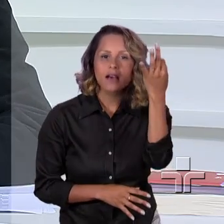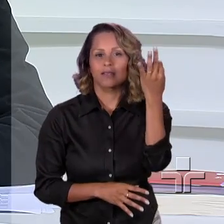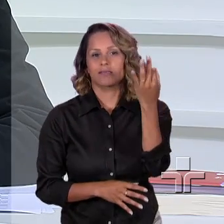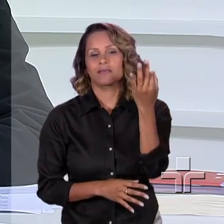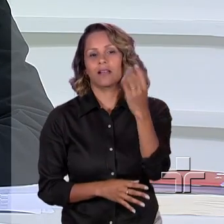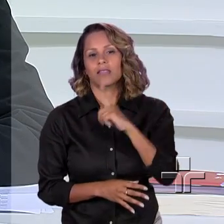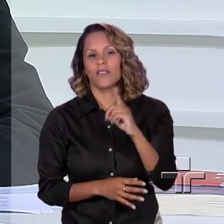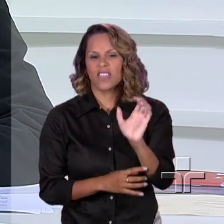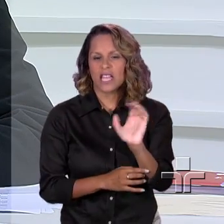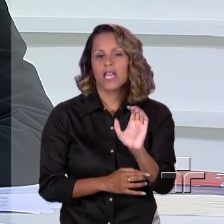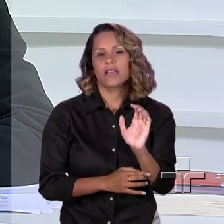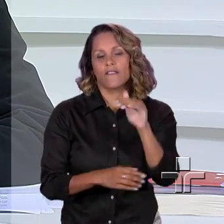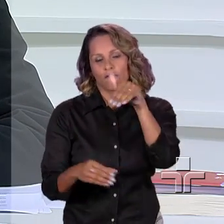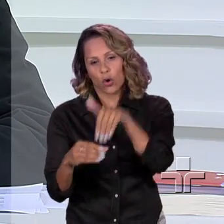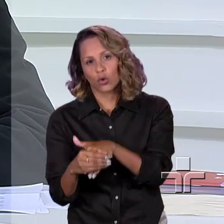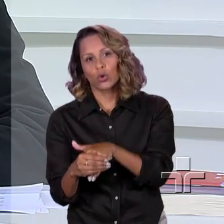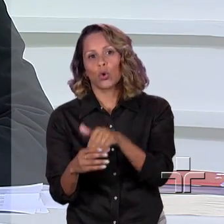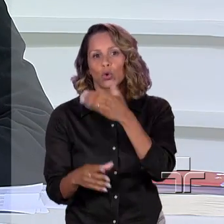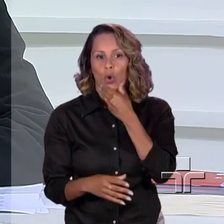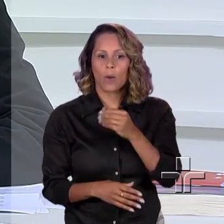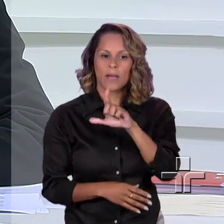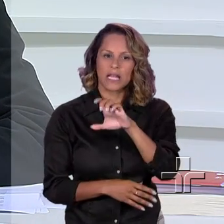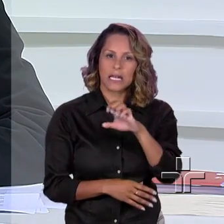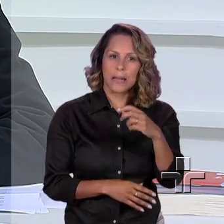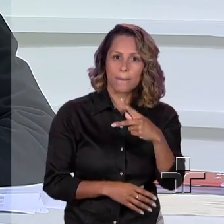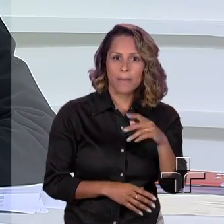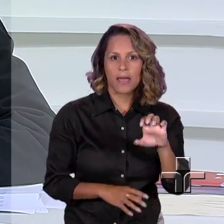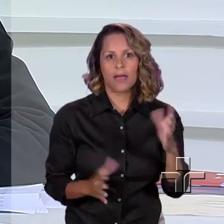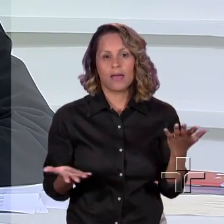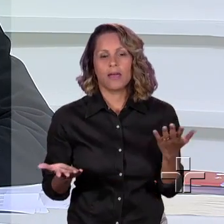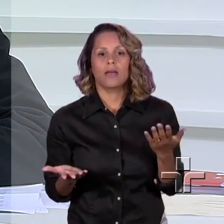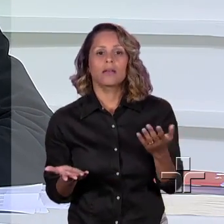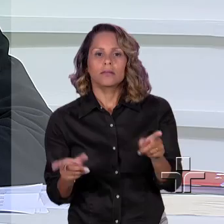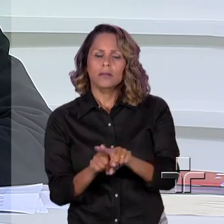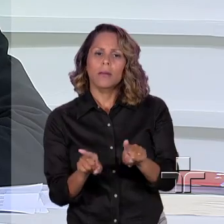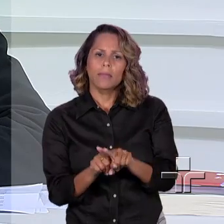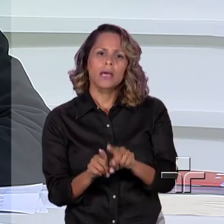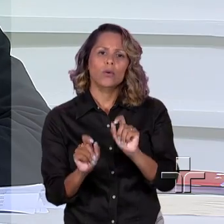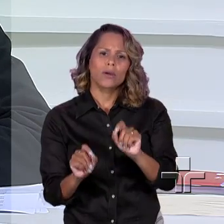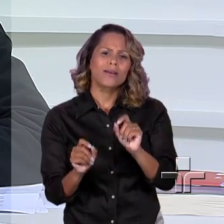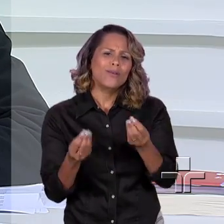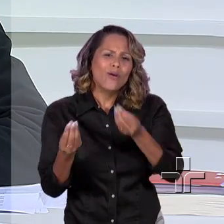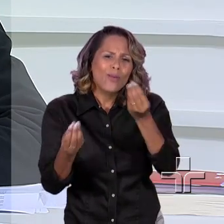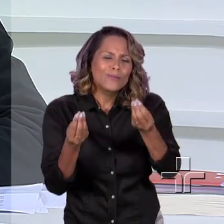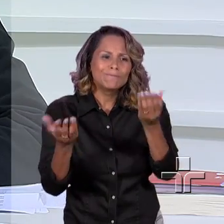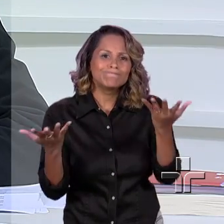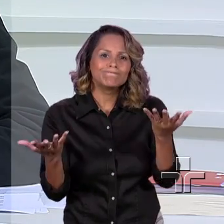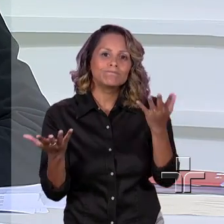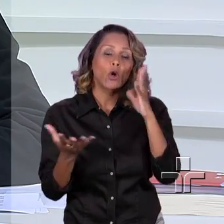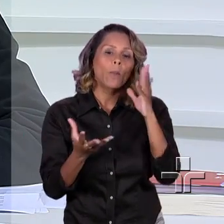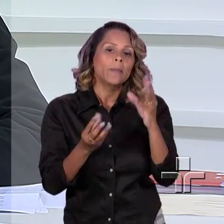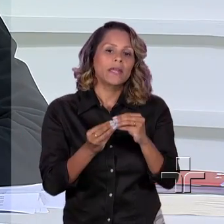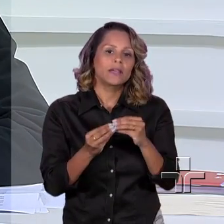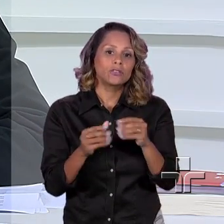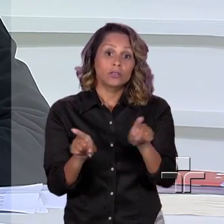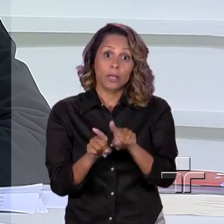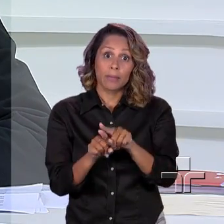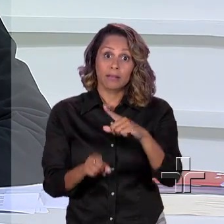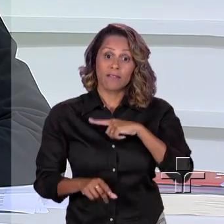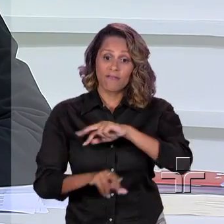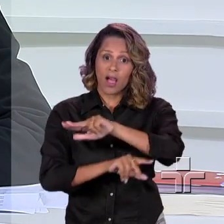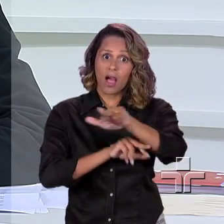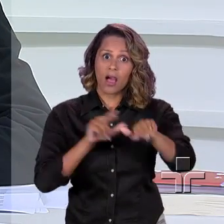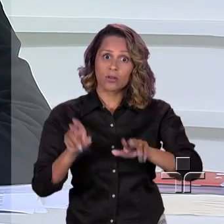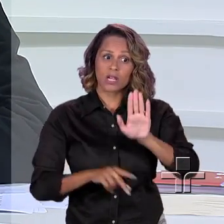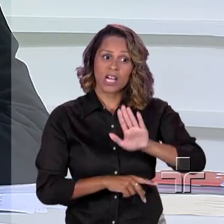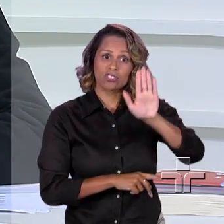certa simpatia. Como é que você explica isso? E dos candidatos que hoje estão se apresentando no cenário brasileiro,